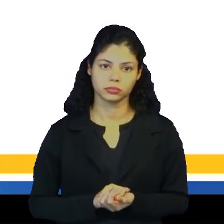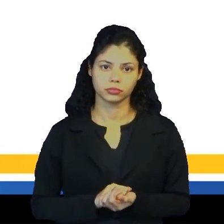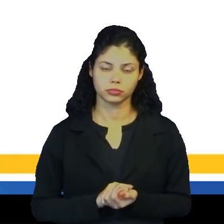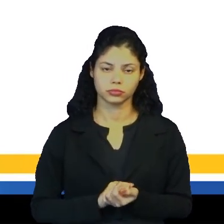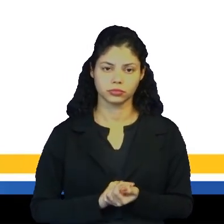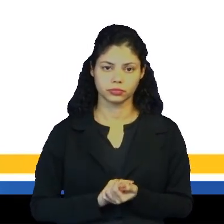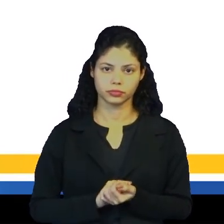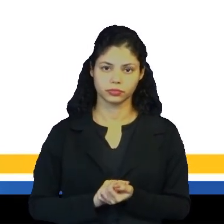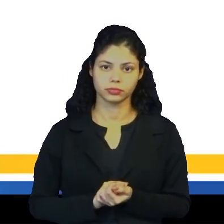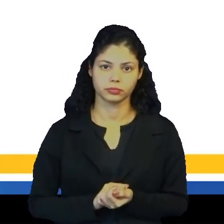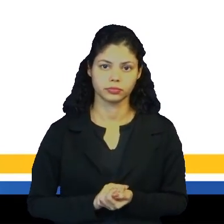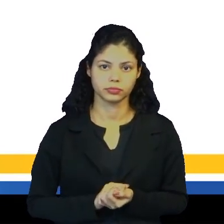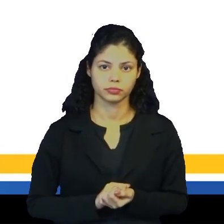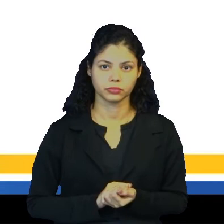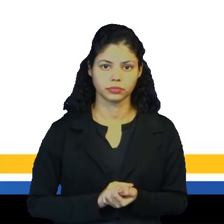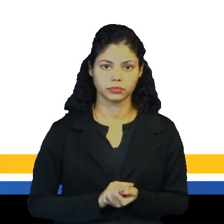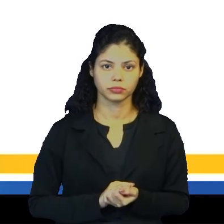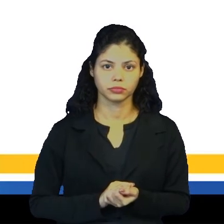foi o rico.